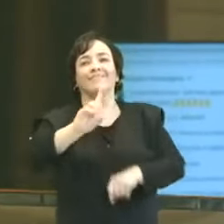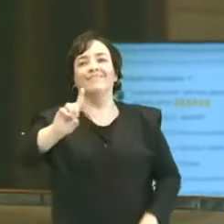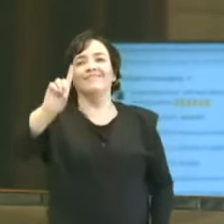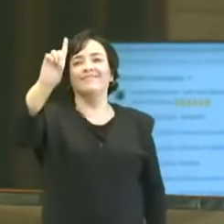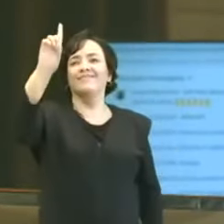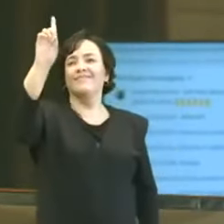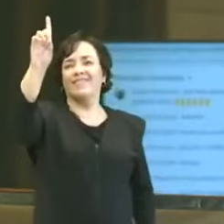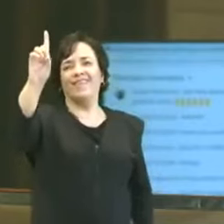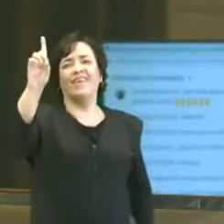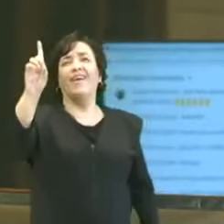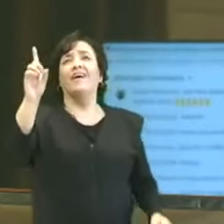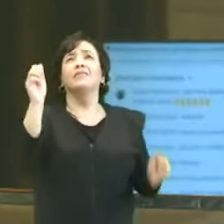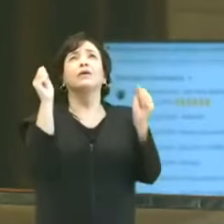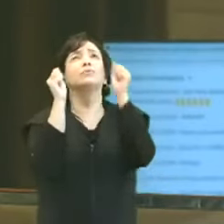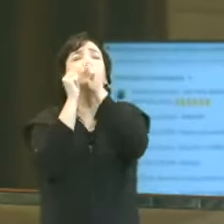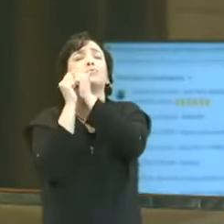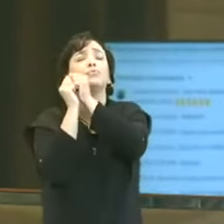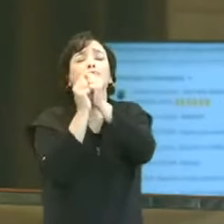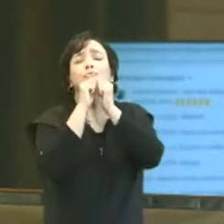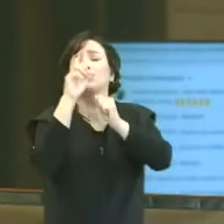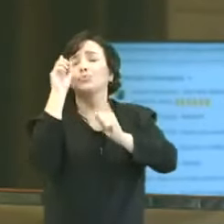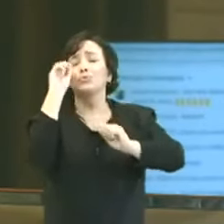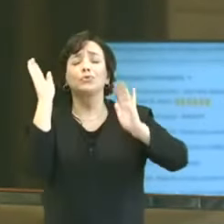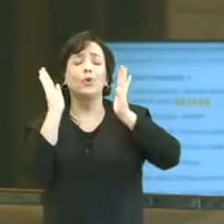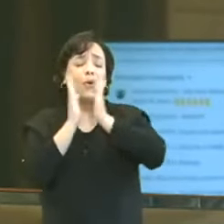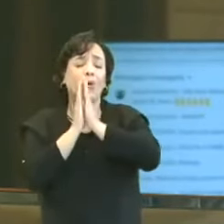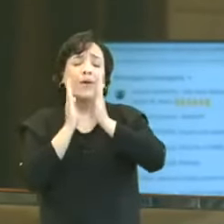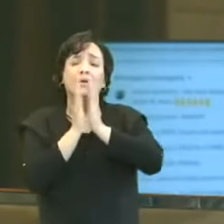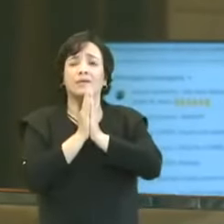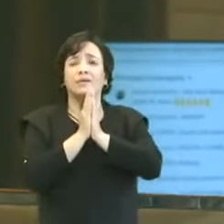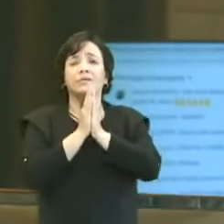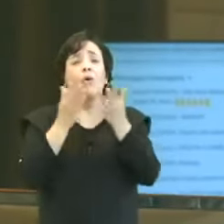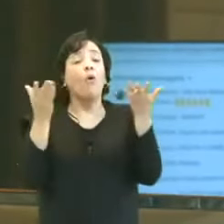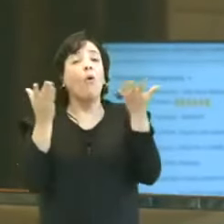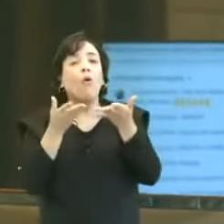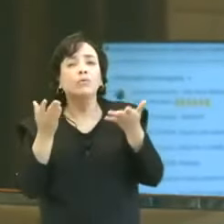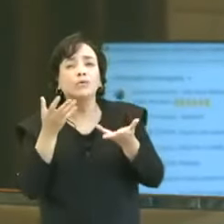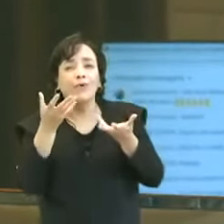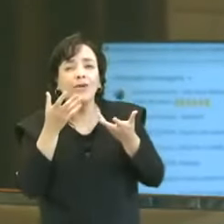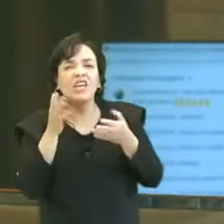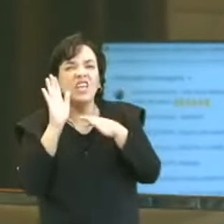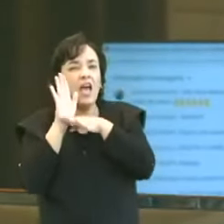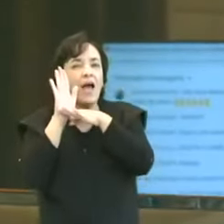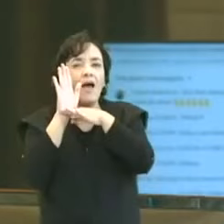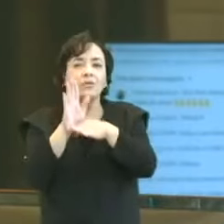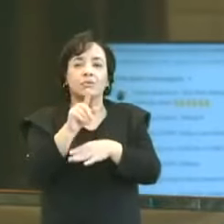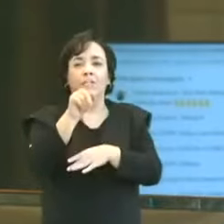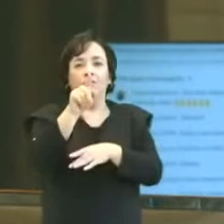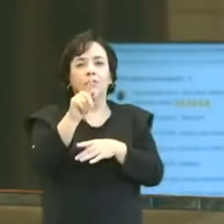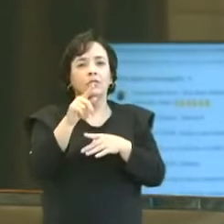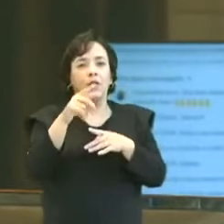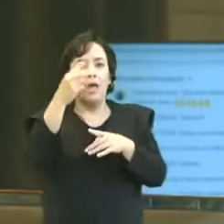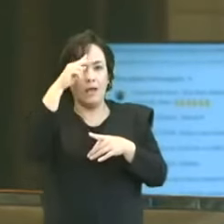e habitar a casa do Senhor continuamente. Sabe, hoje eu queria te ajudar a fazer um ajuste.